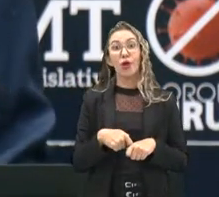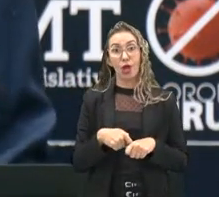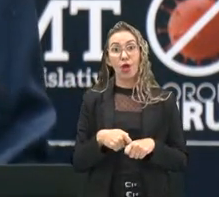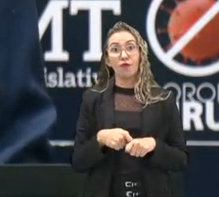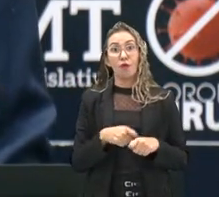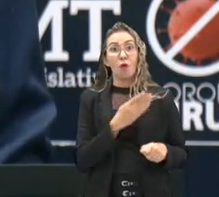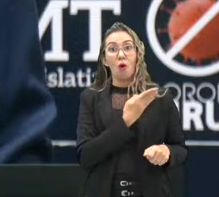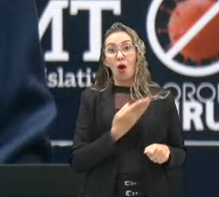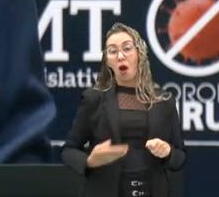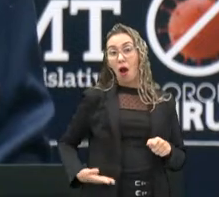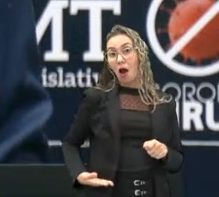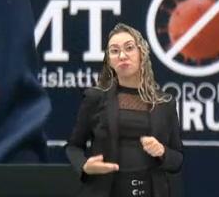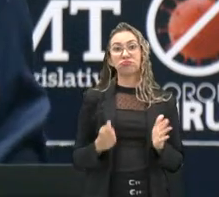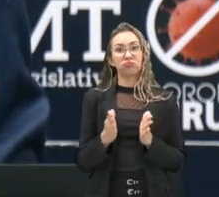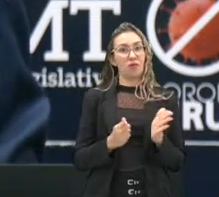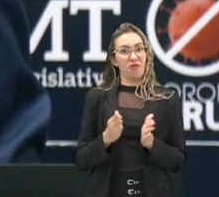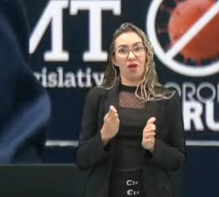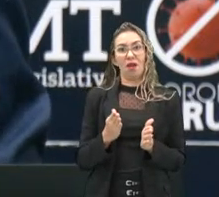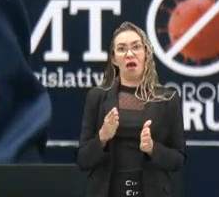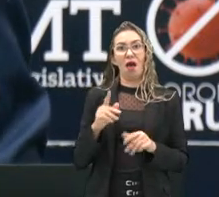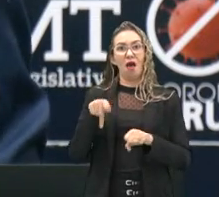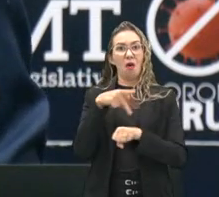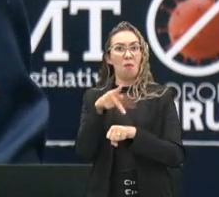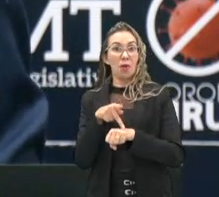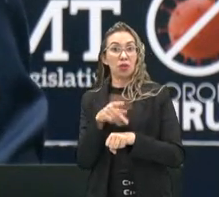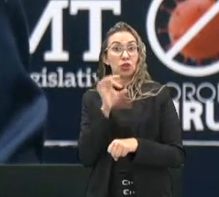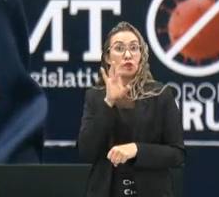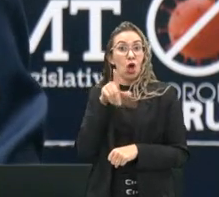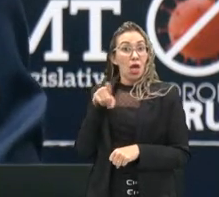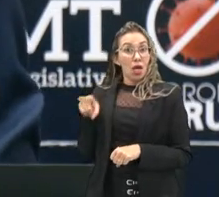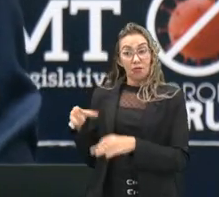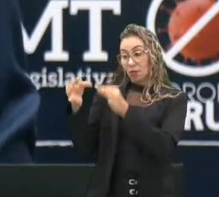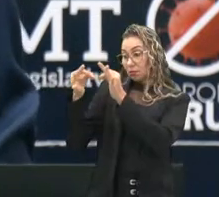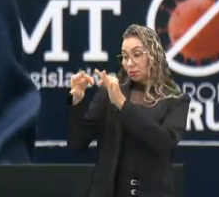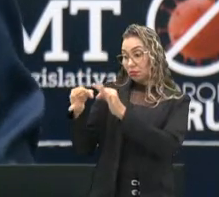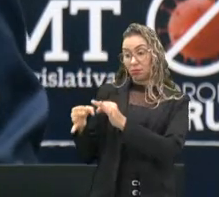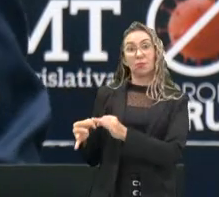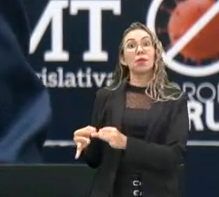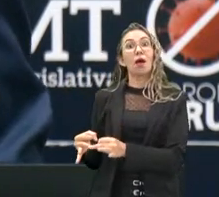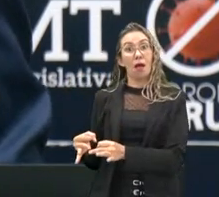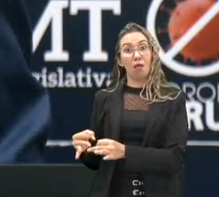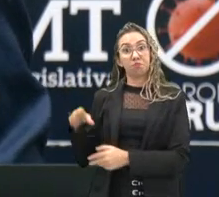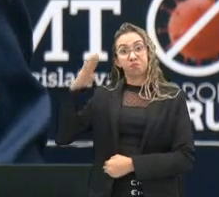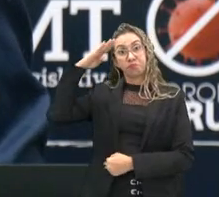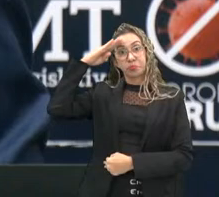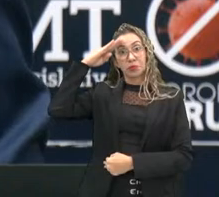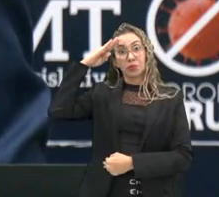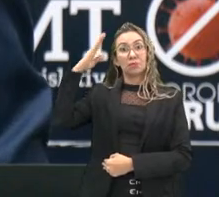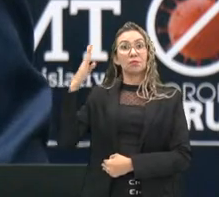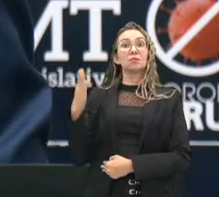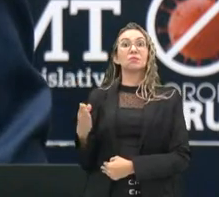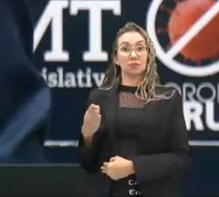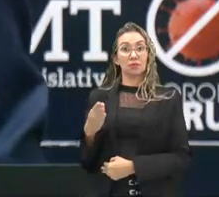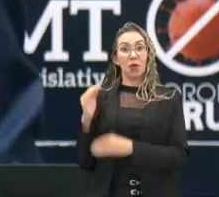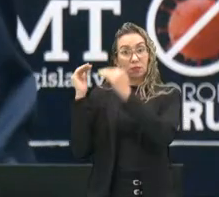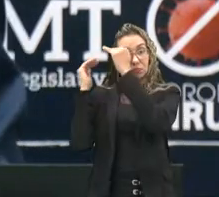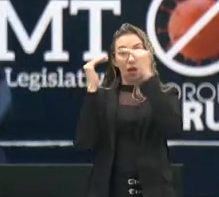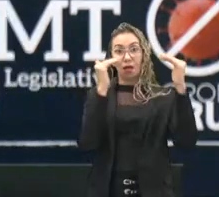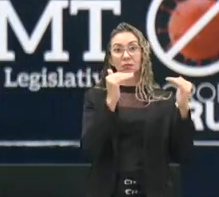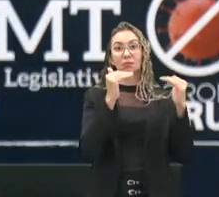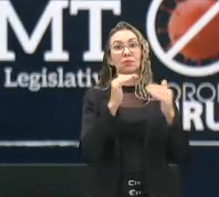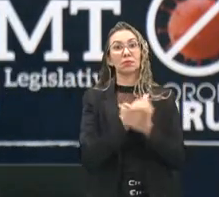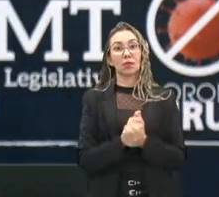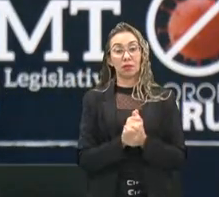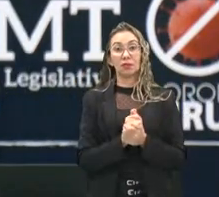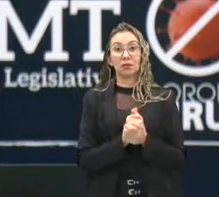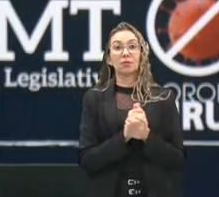eram construídos de honestidade, de patriotismo. Então, essa